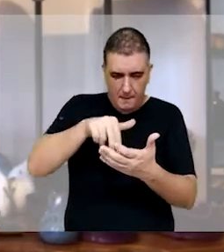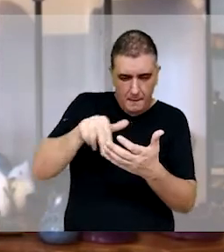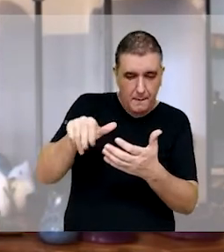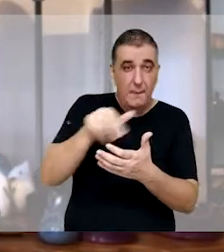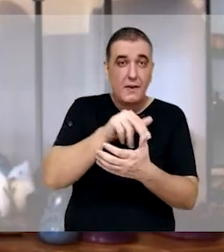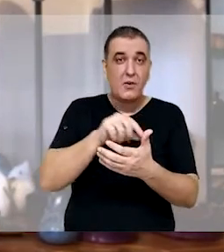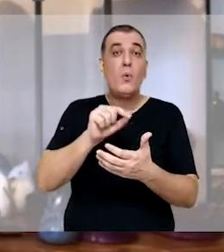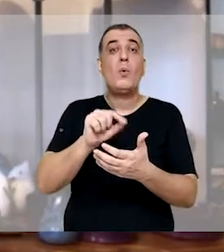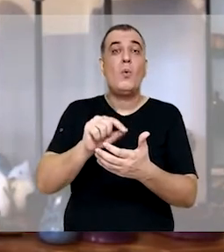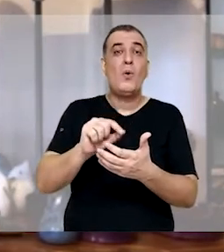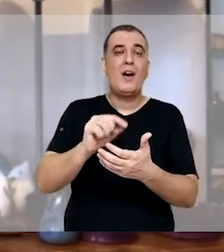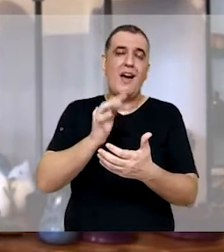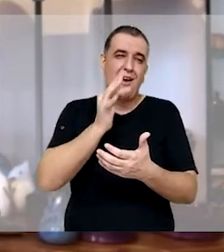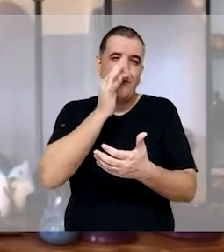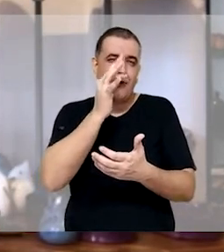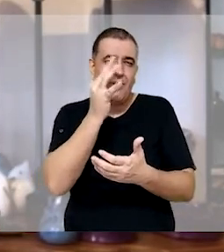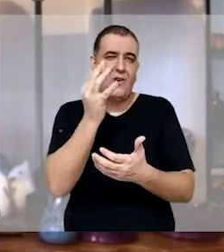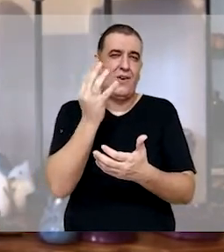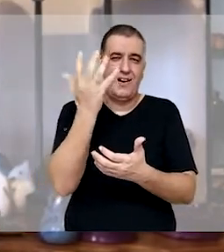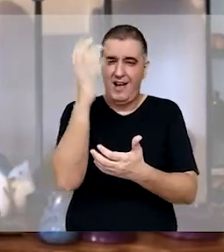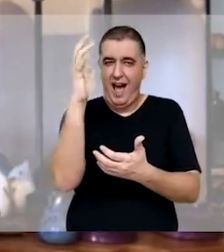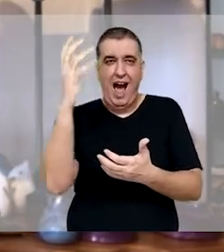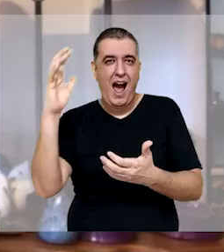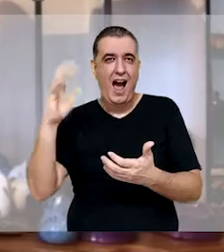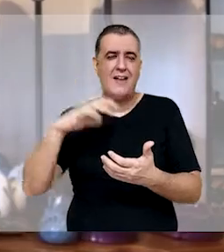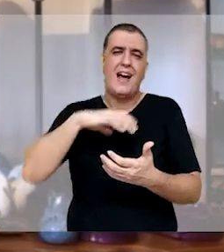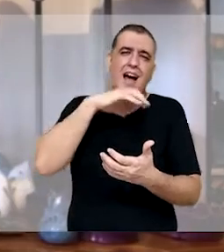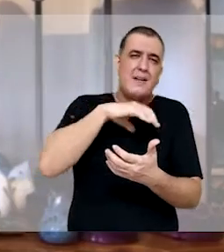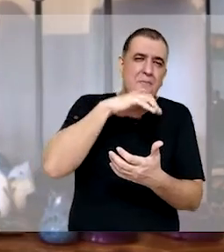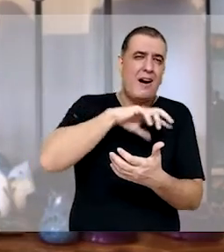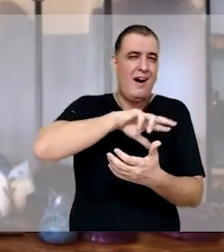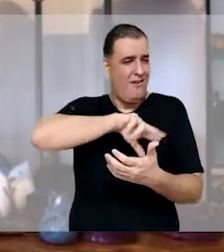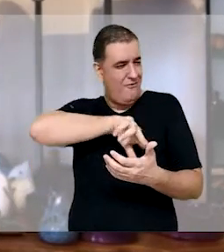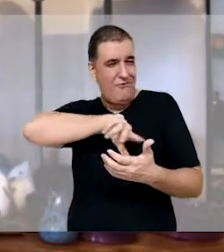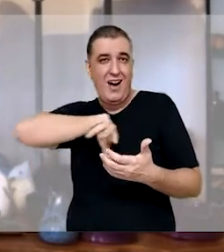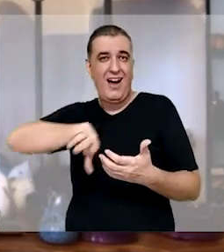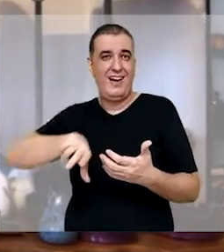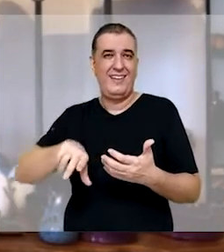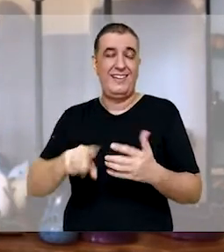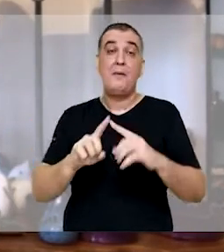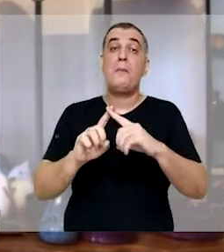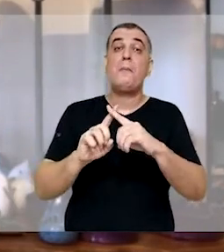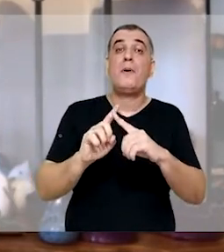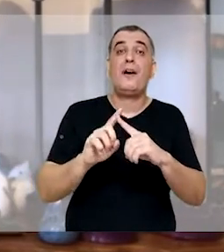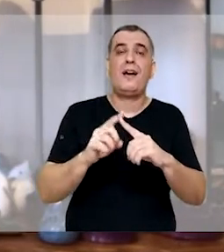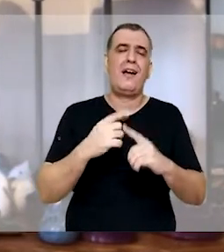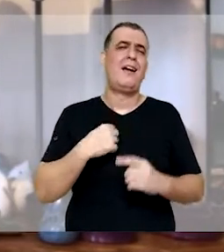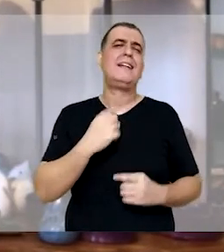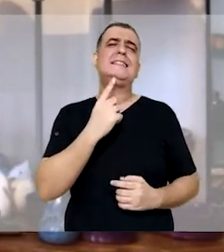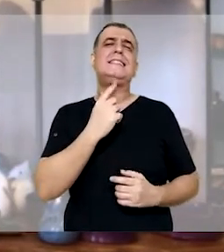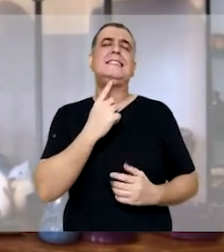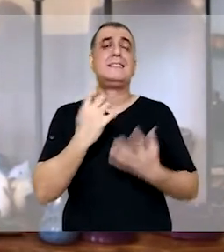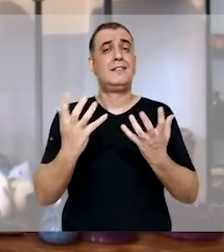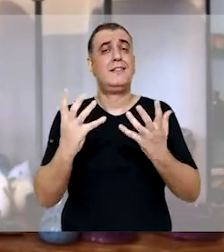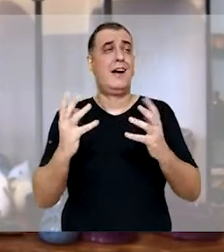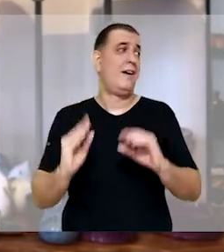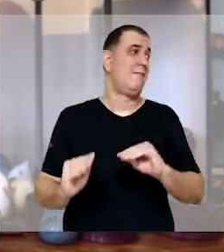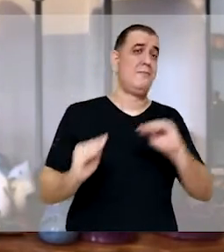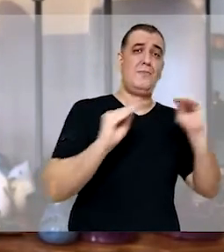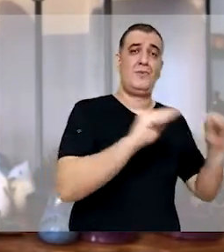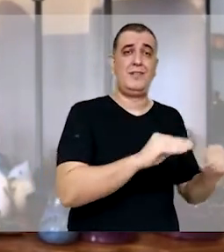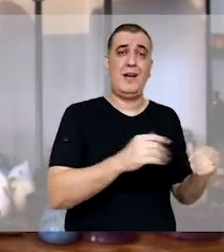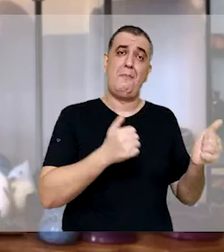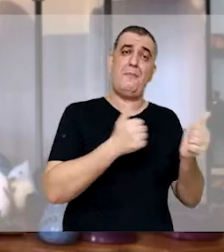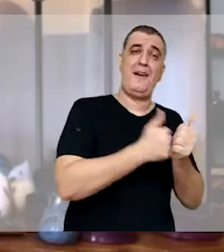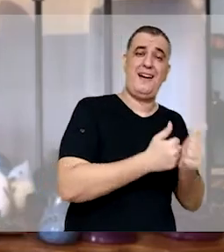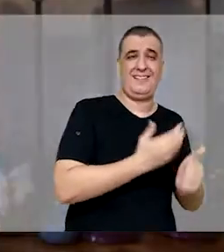fauna, tanta flora, né? Tanto desejo de ter planta dentro de casa, justamente porque eu tenho essa necessidade de ter a natureza um